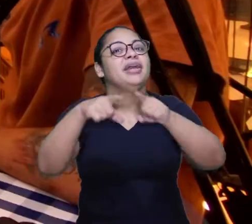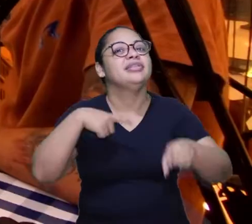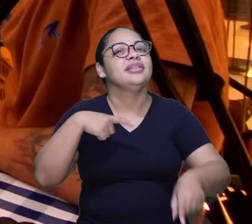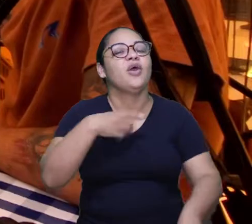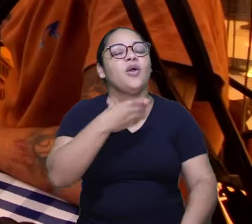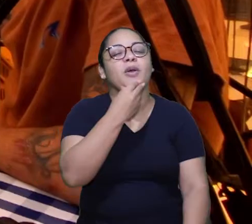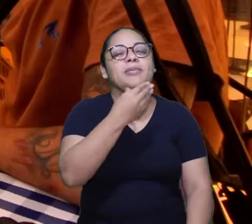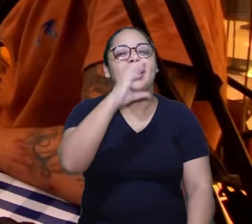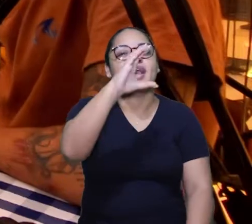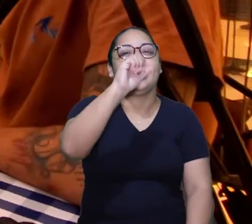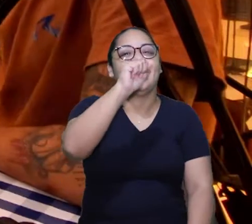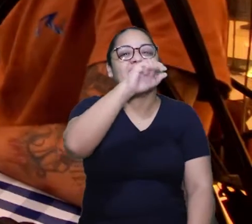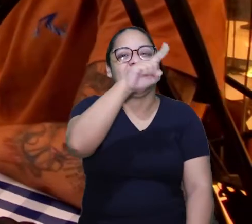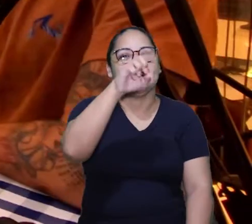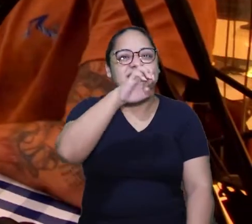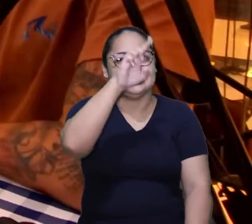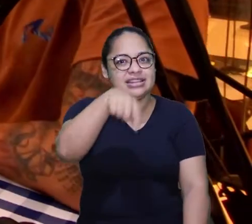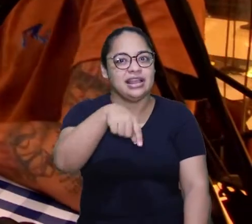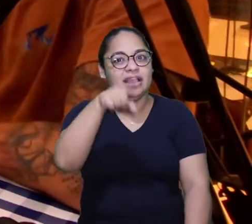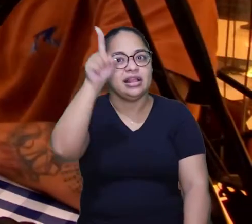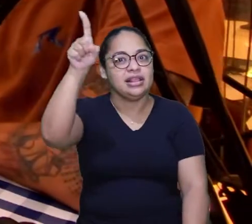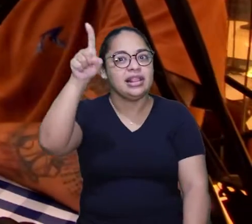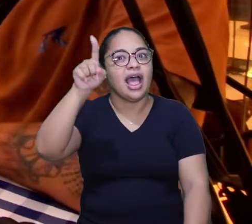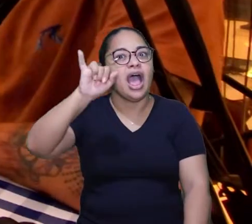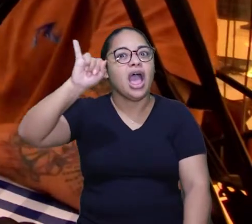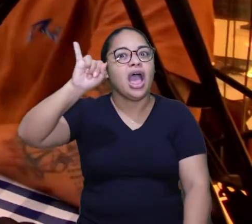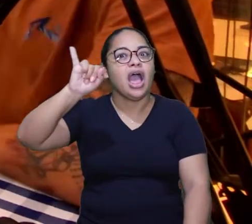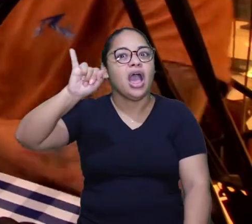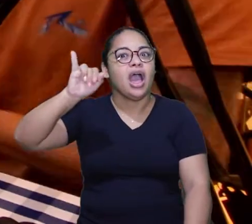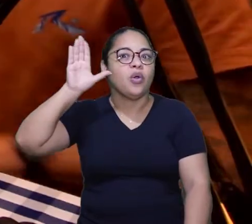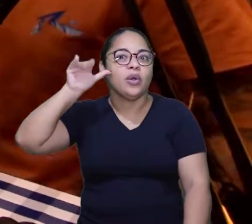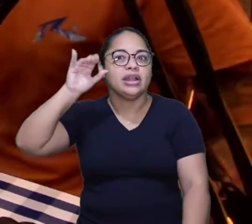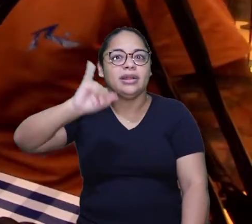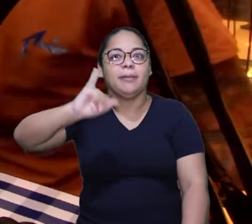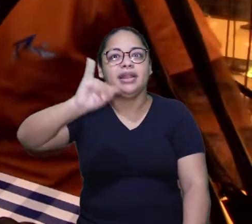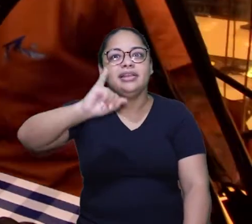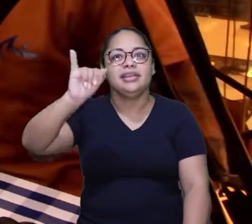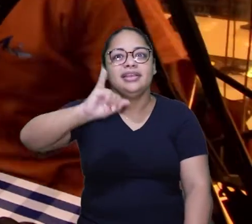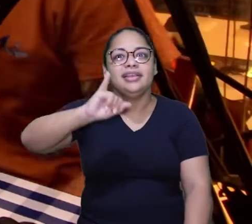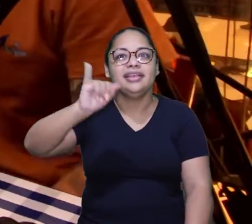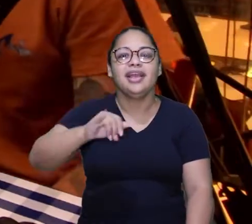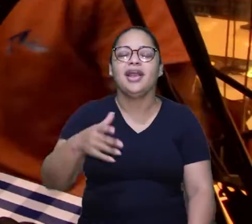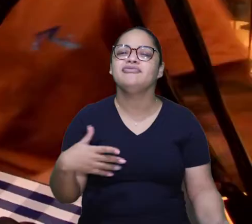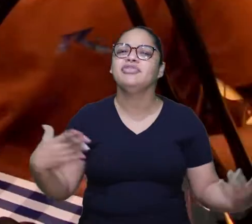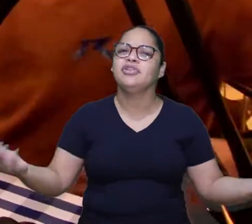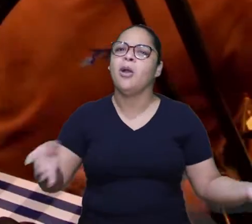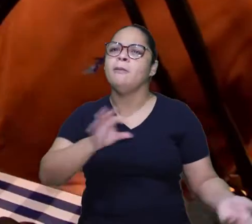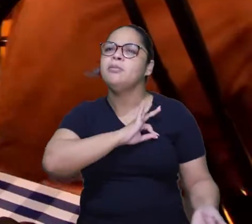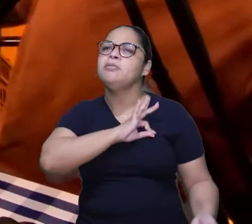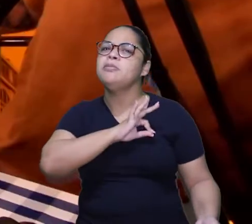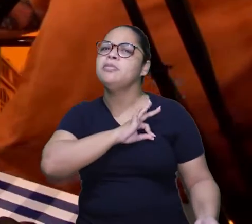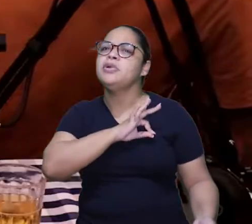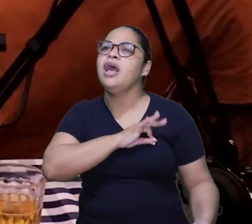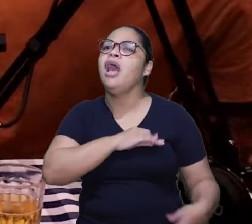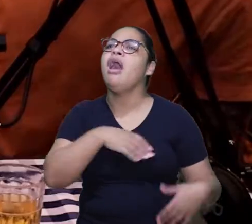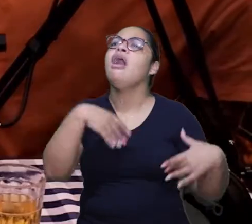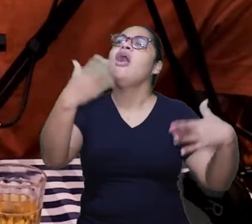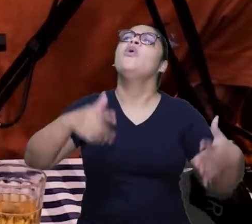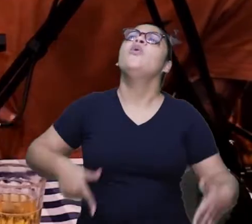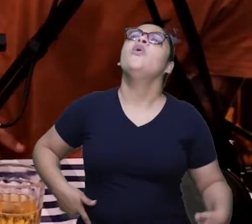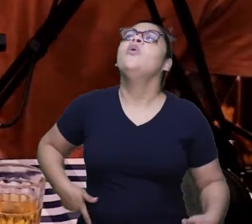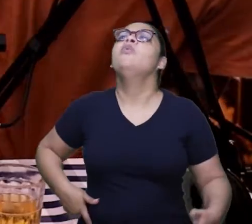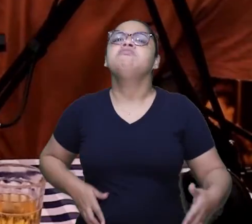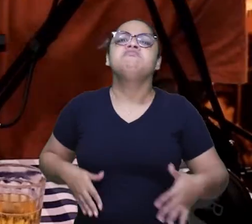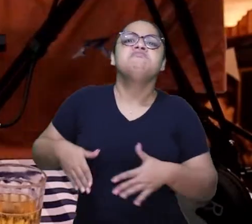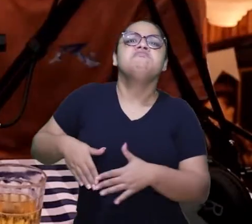dura da polícia lá nossa e foi aqui né Será que foi de volume esse daí na sua calça o cara desce da moto policial